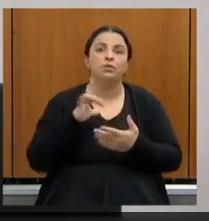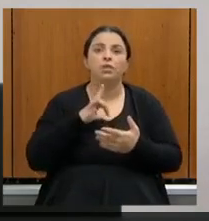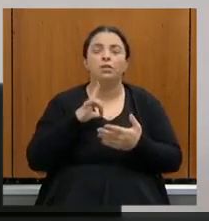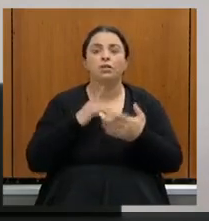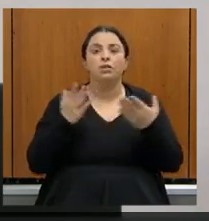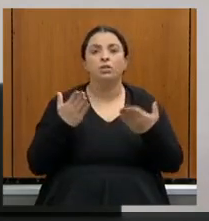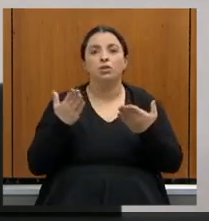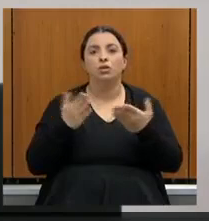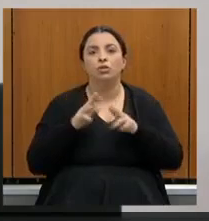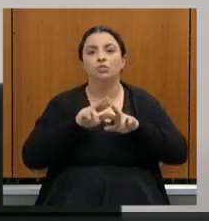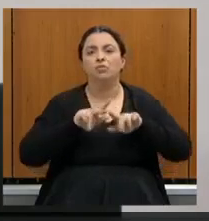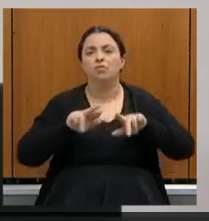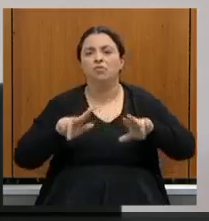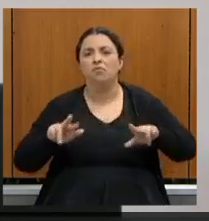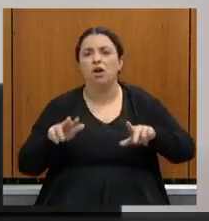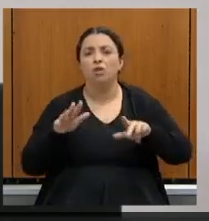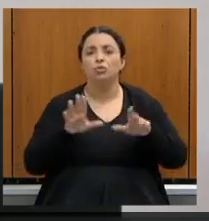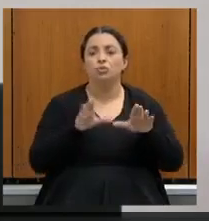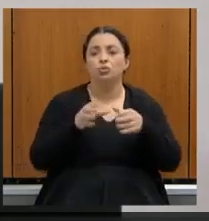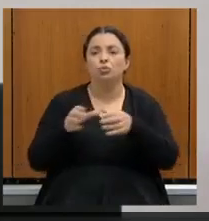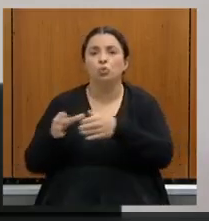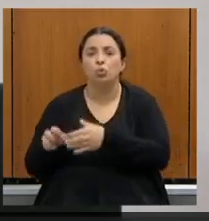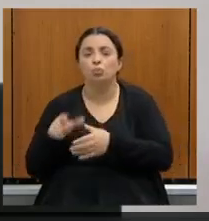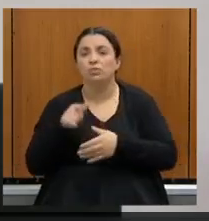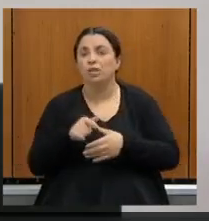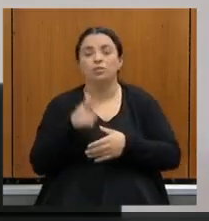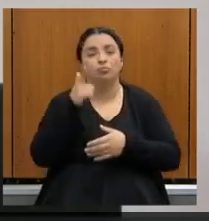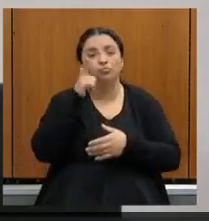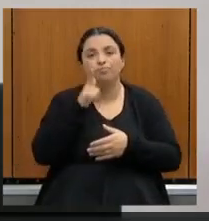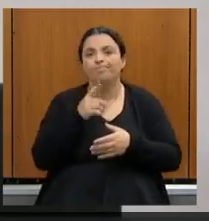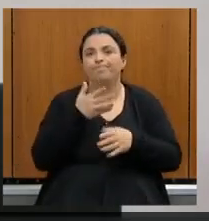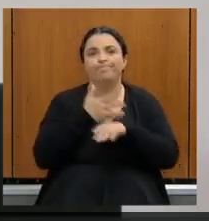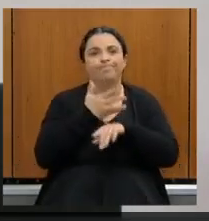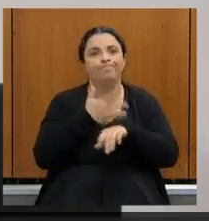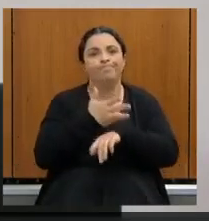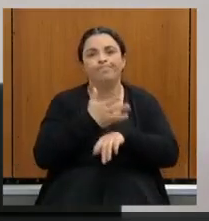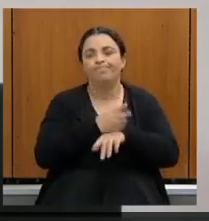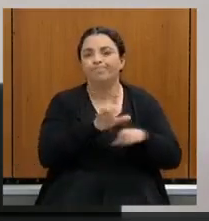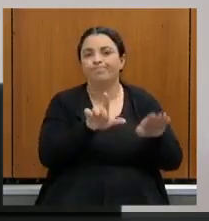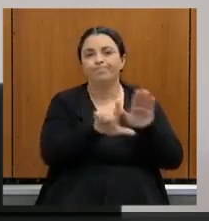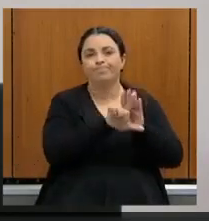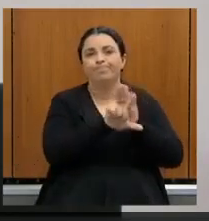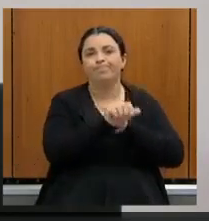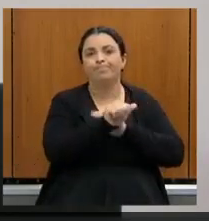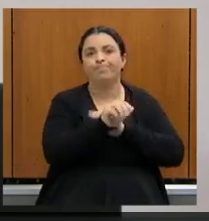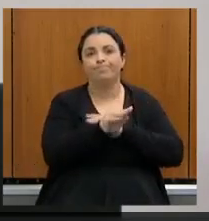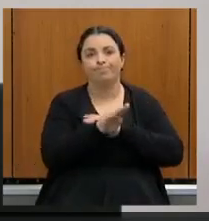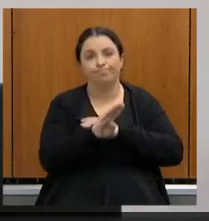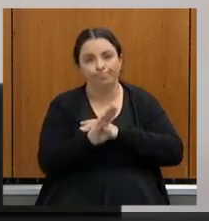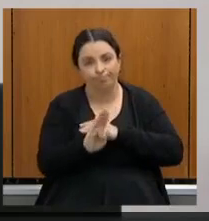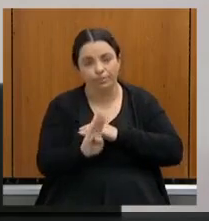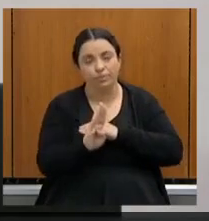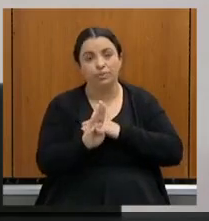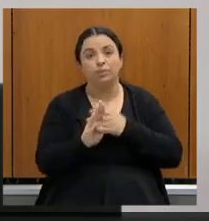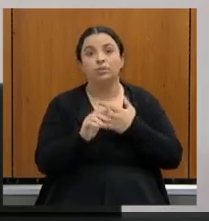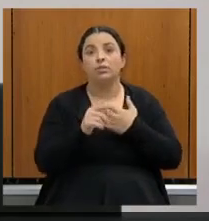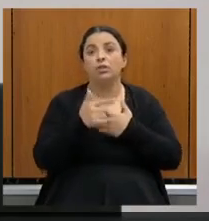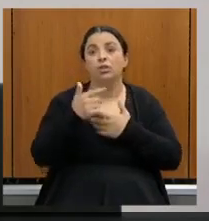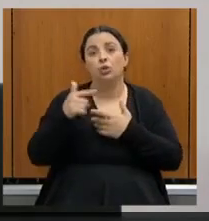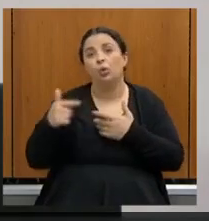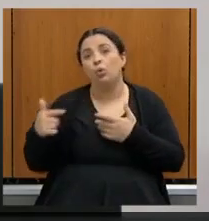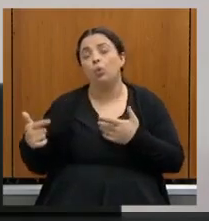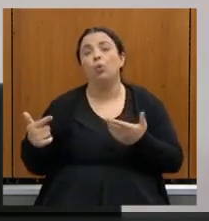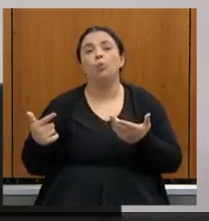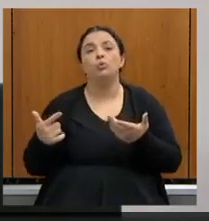vários segmentos vários grupos que não tiveram acesso a esse recurso através da lei ao D-Blanc dentre outros